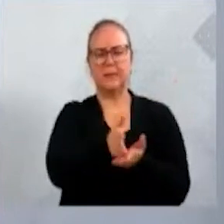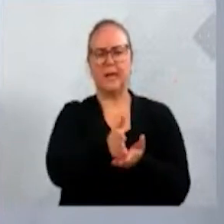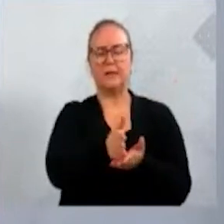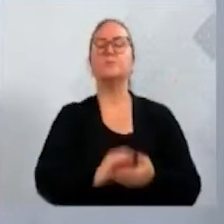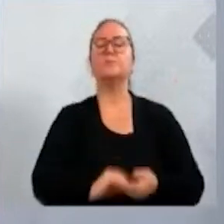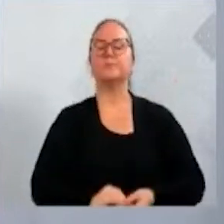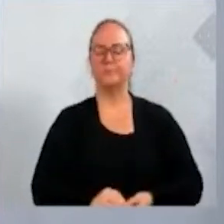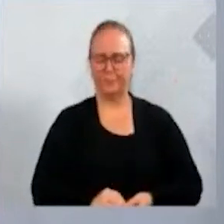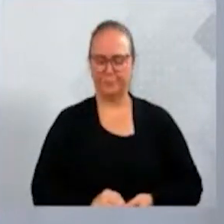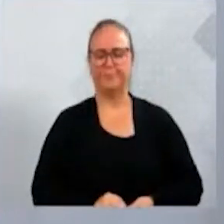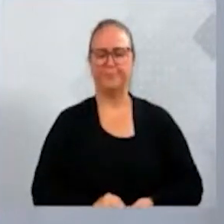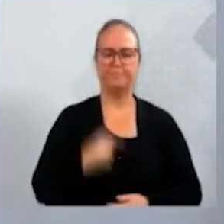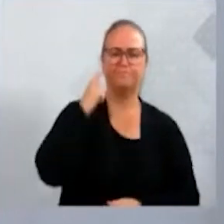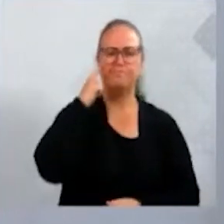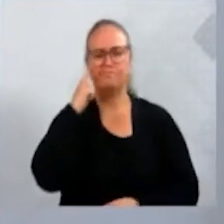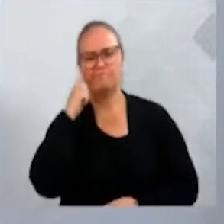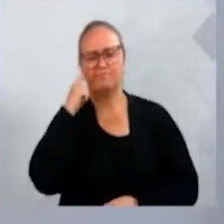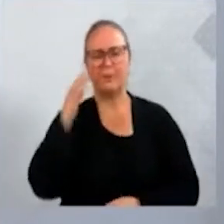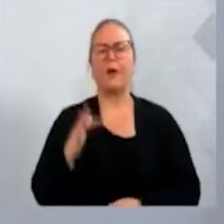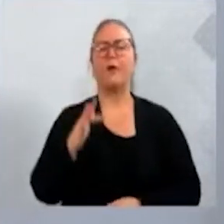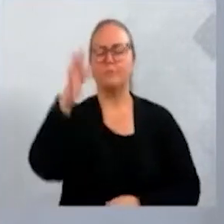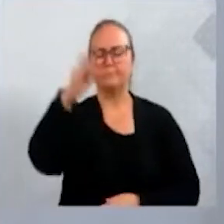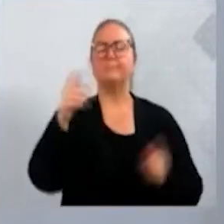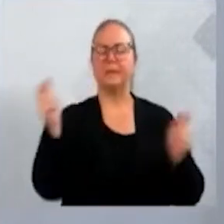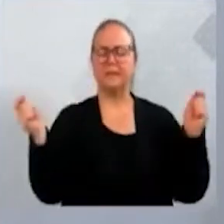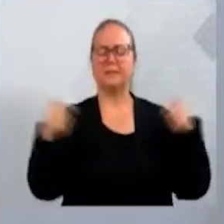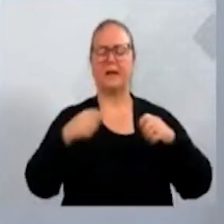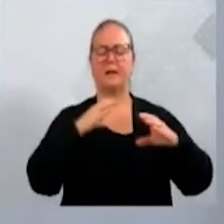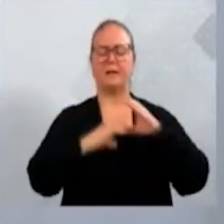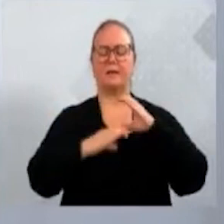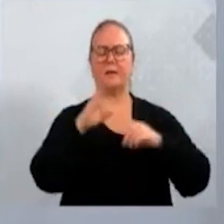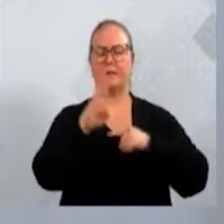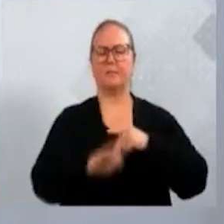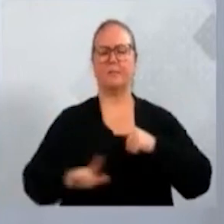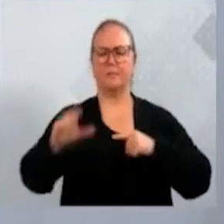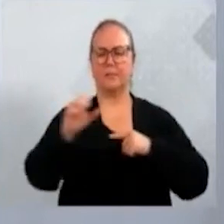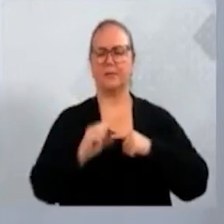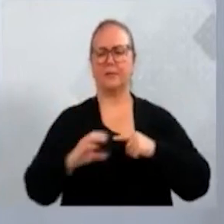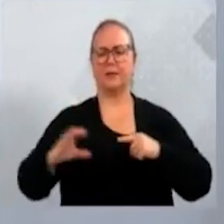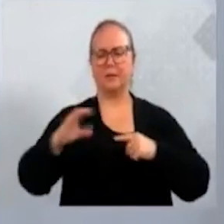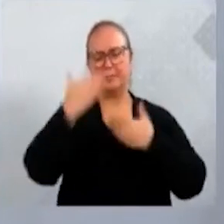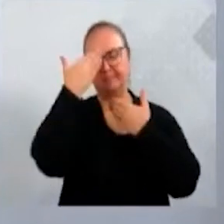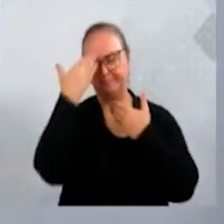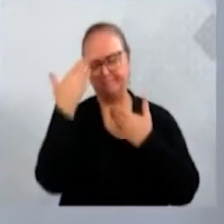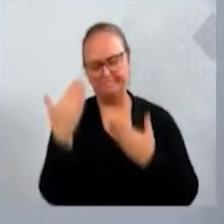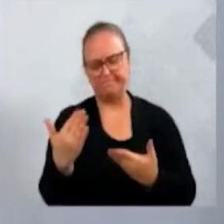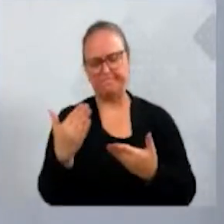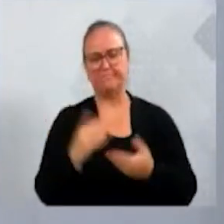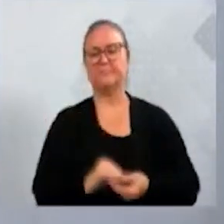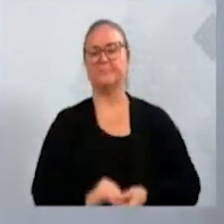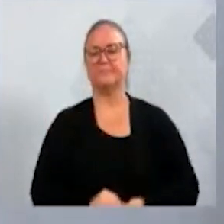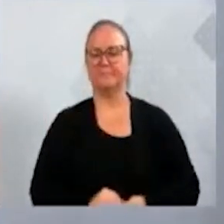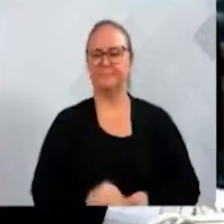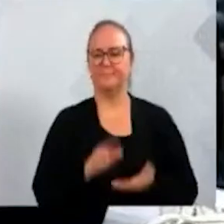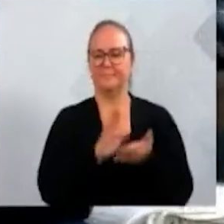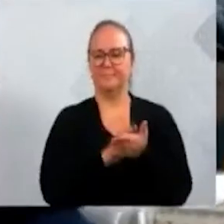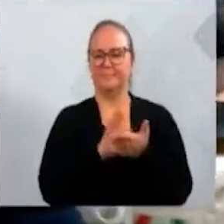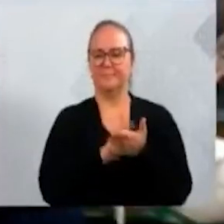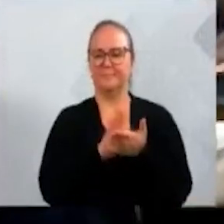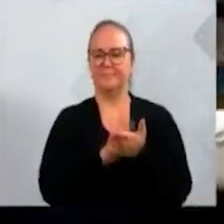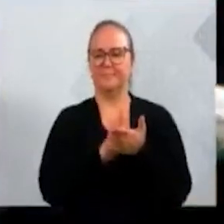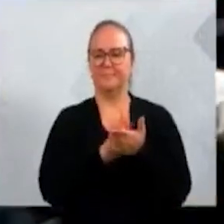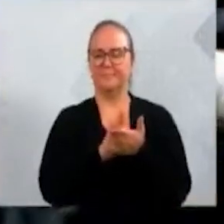dar condições para um futuro melhor para a comunicação de Blumenau e de Santa Catarina Muito obrigado Vereador